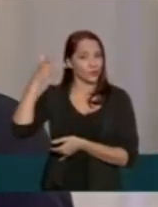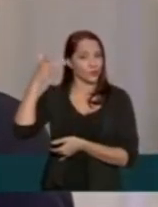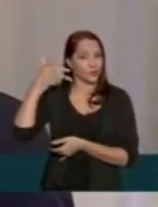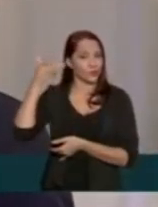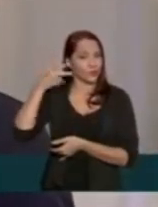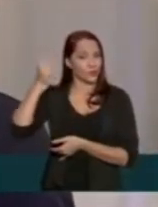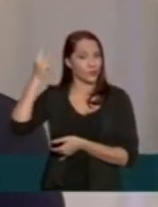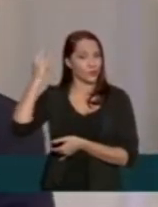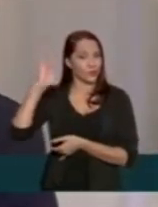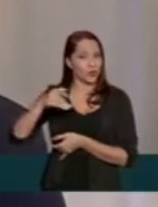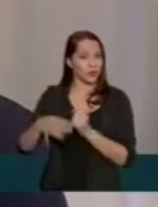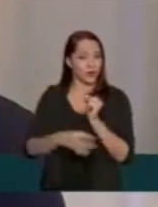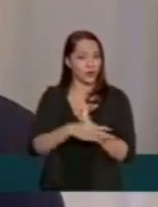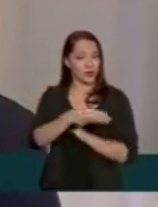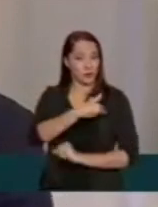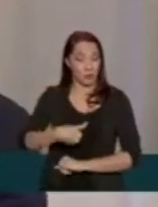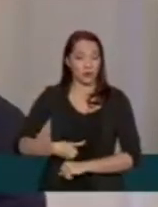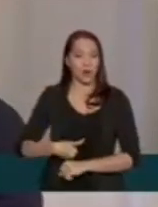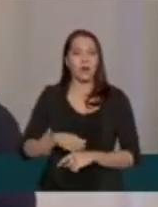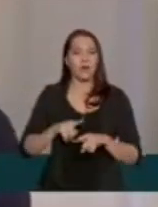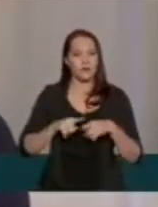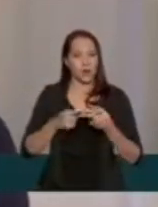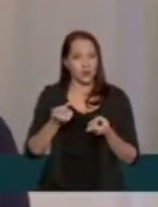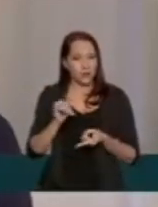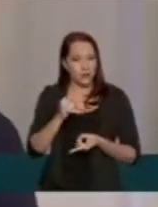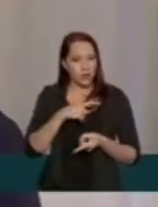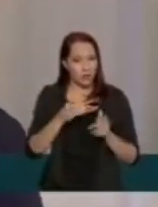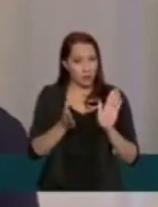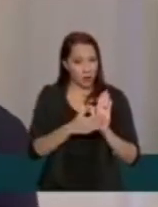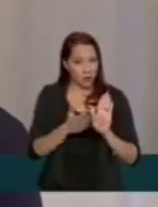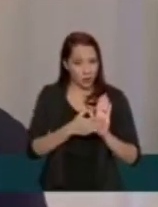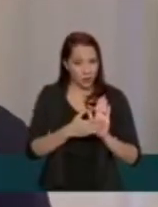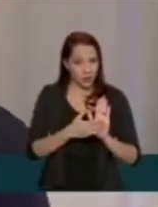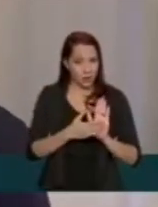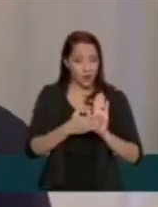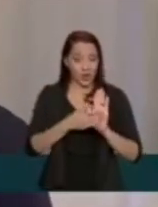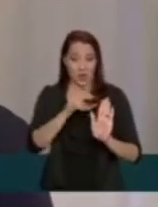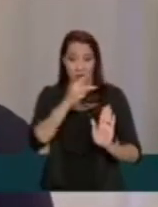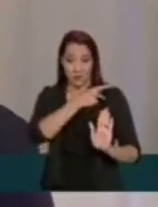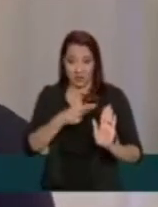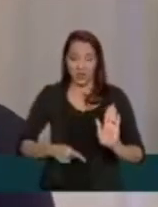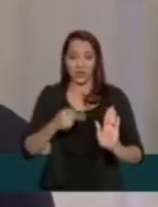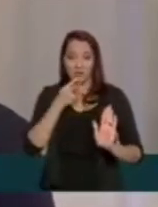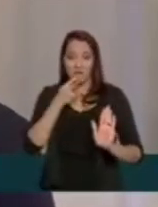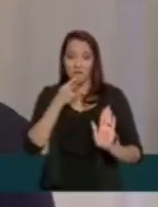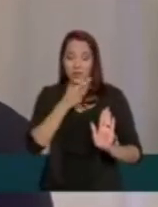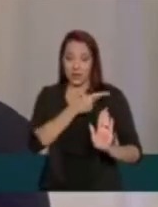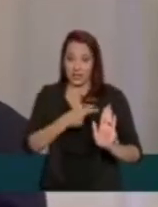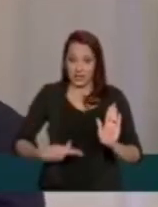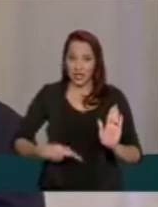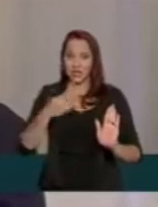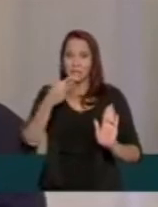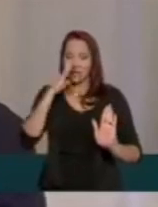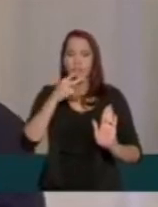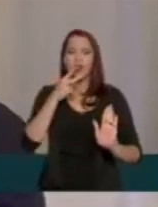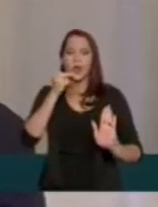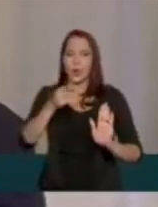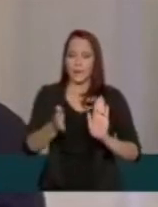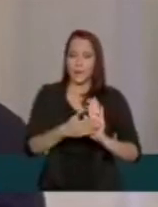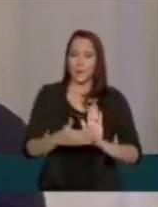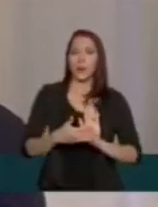pública. Mas se há uma proposta na mesa, dita pelo próprio presidente da República e defendida